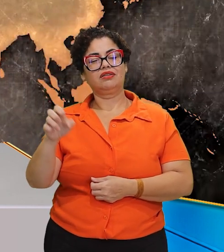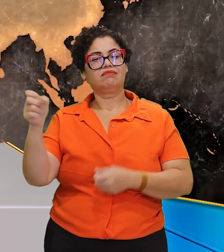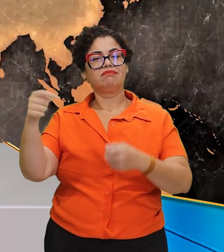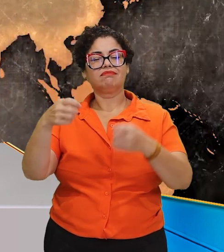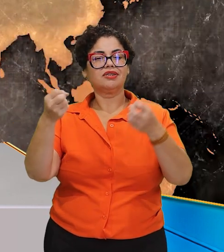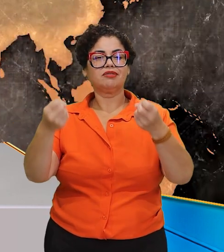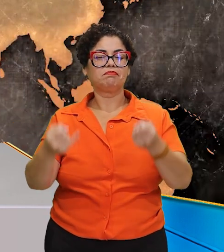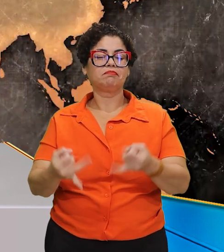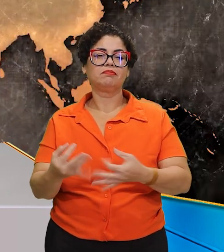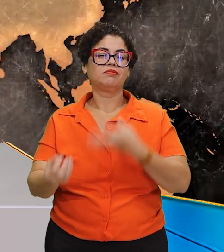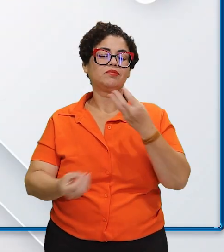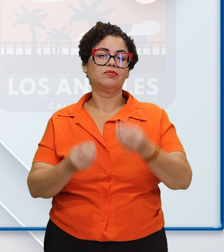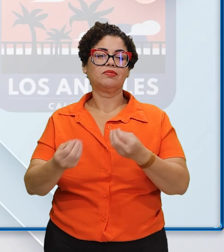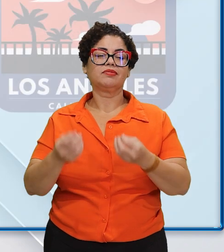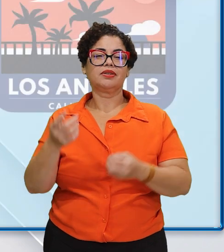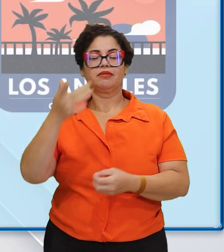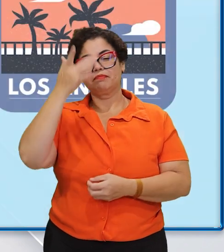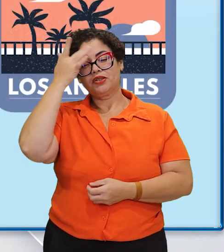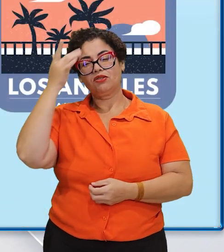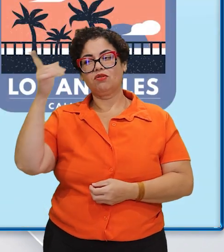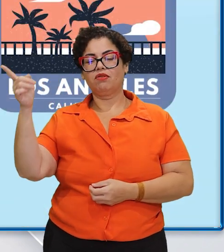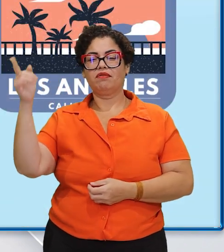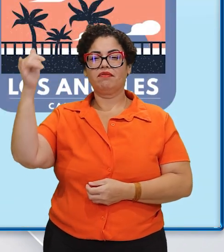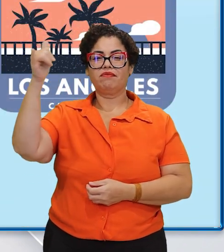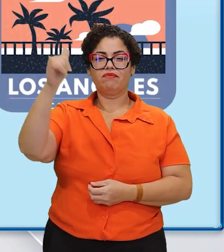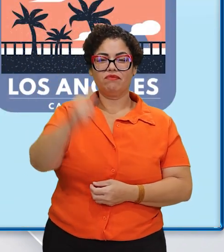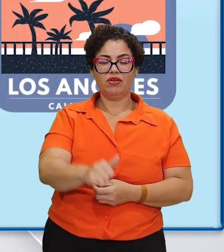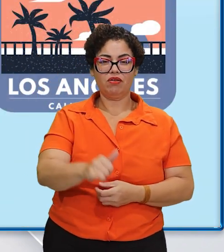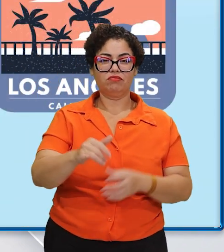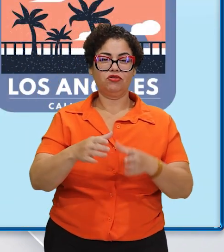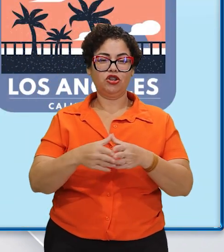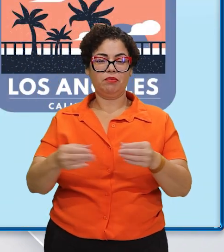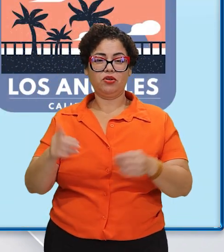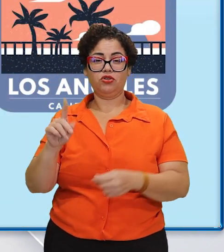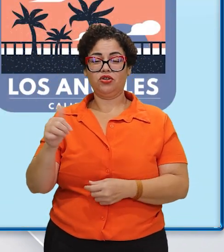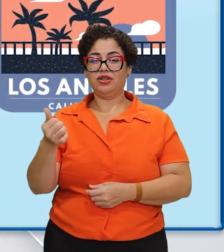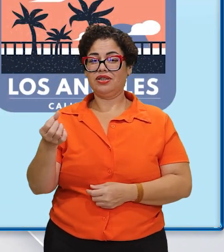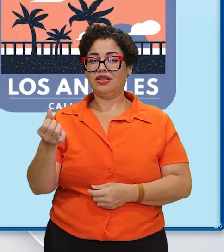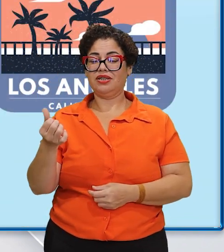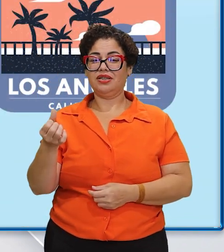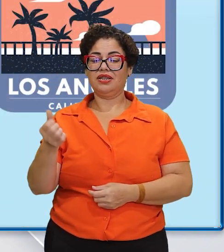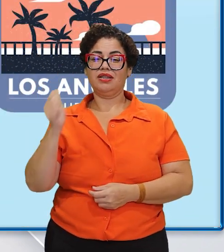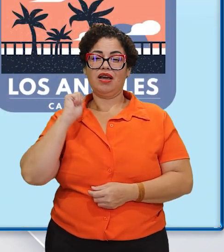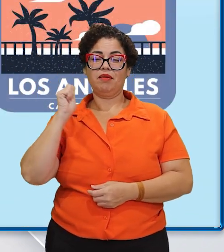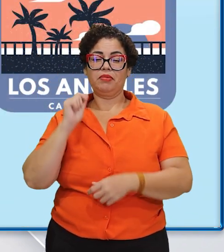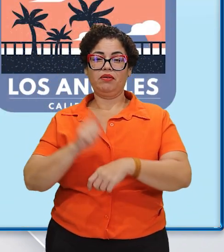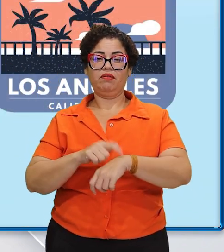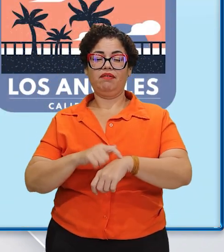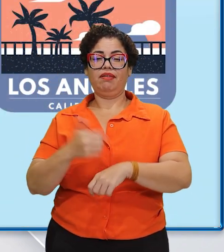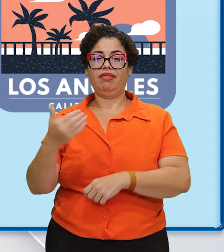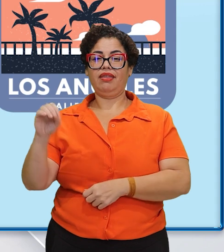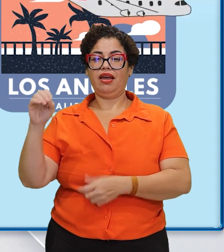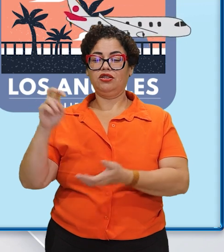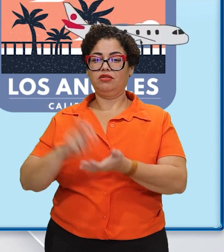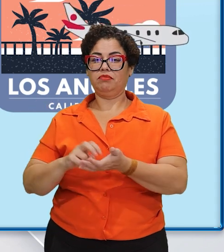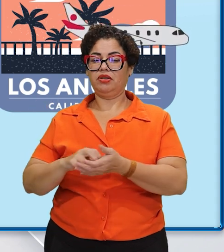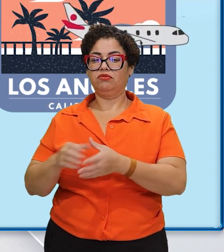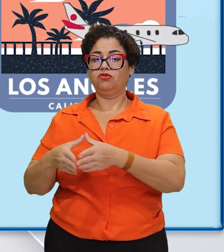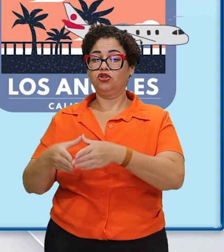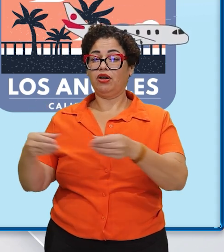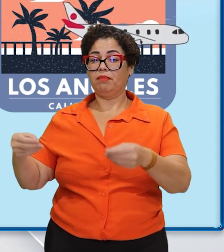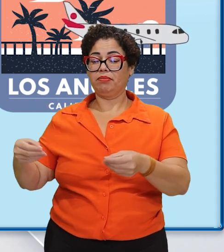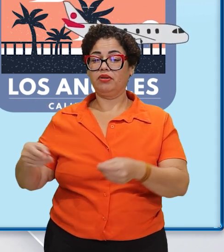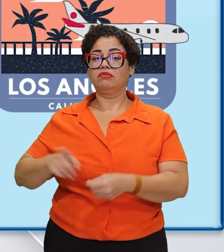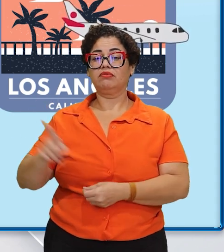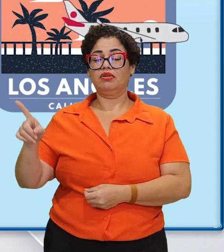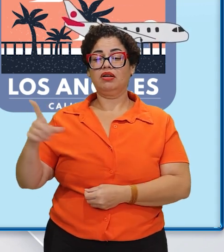para explicar. Suponha que alguém saia de Tóquio, no Japão, no dia 16 de abril, às 10 horas da manhã. O Japão